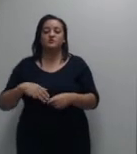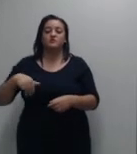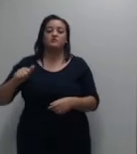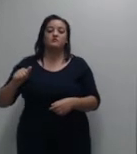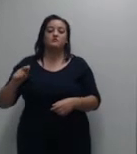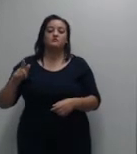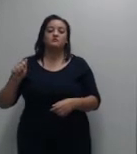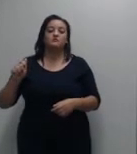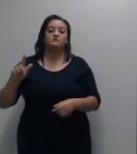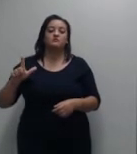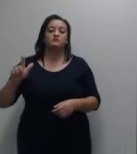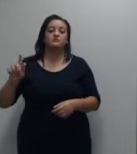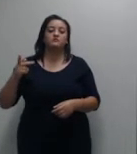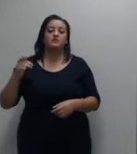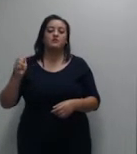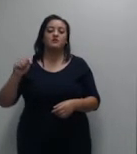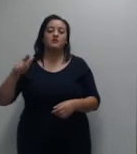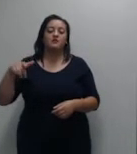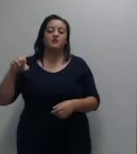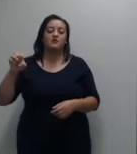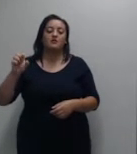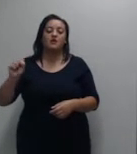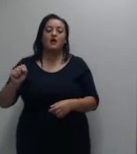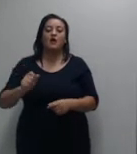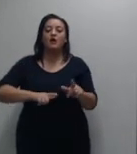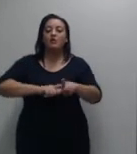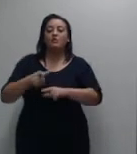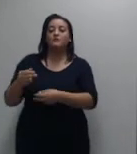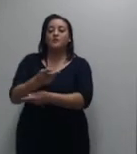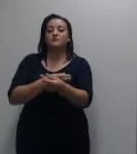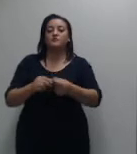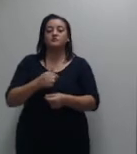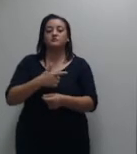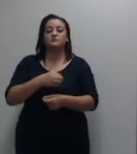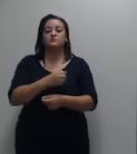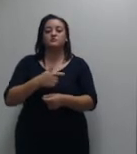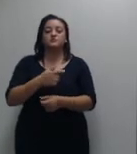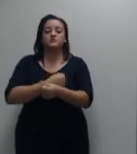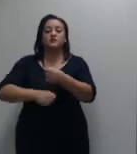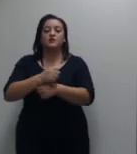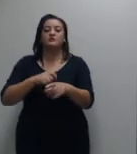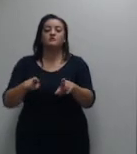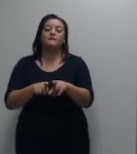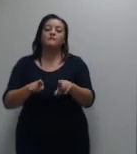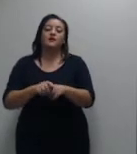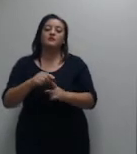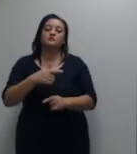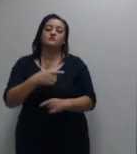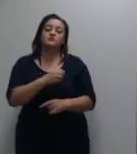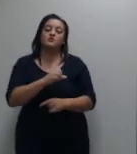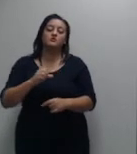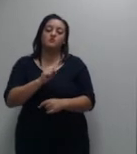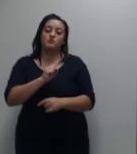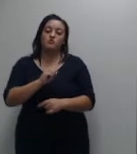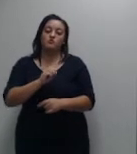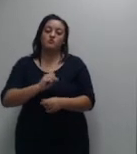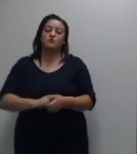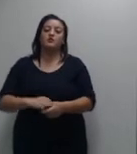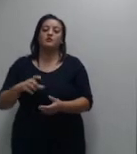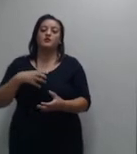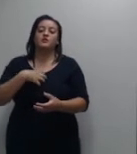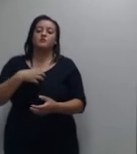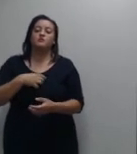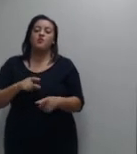Almeida nos exercícios financeiros de 2007 e 2008.de como núcleo do debate